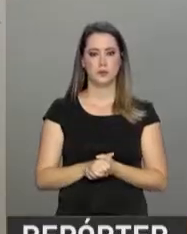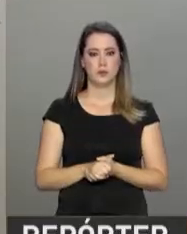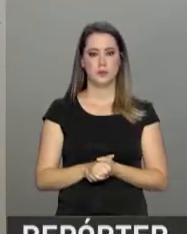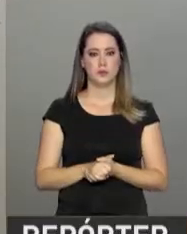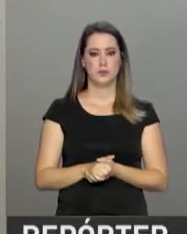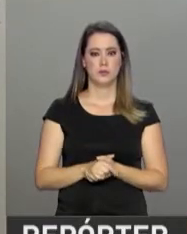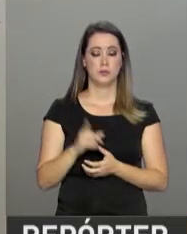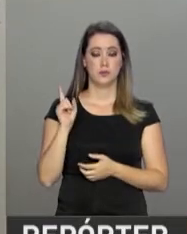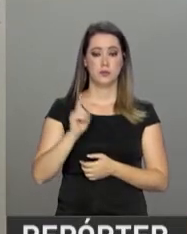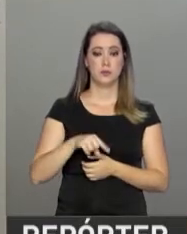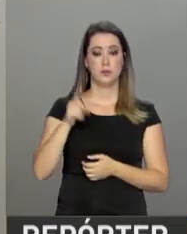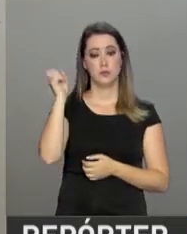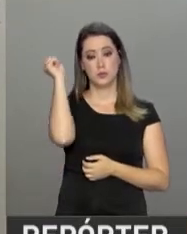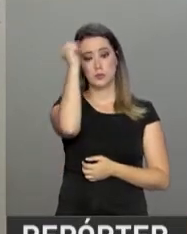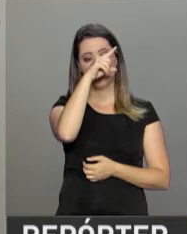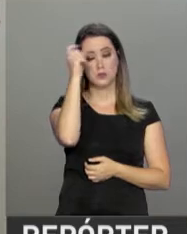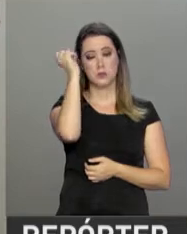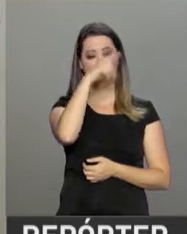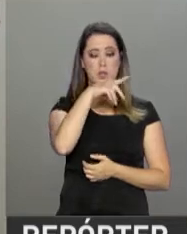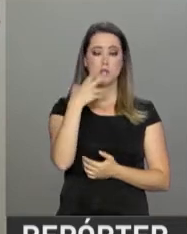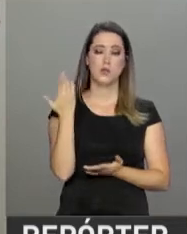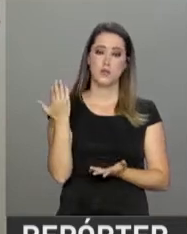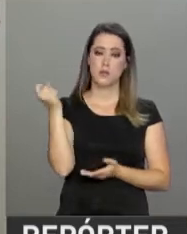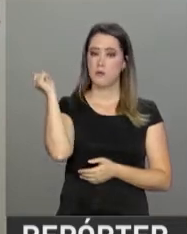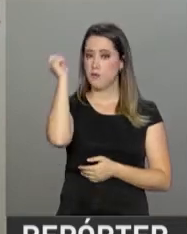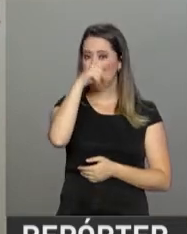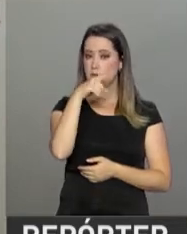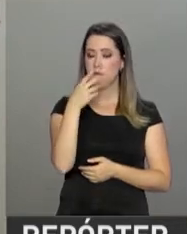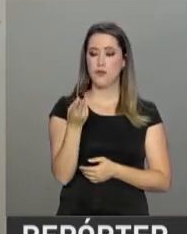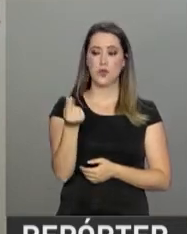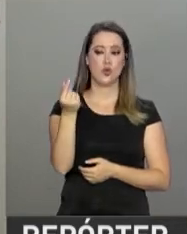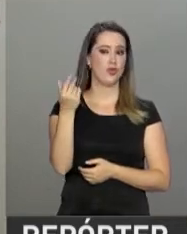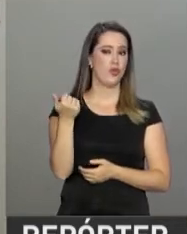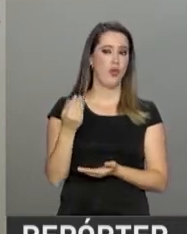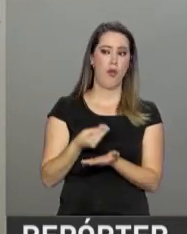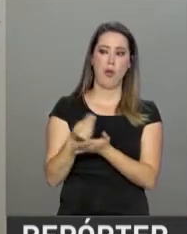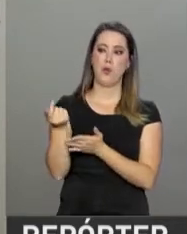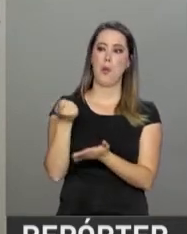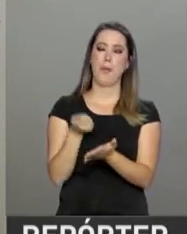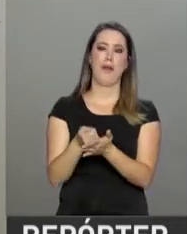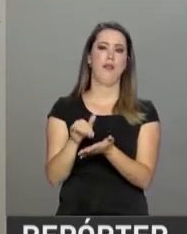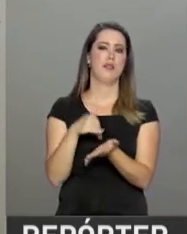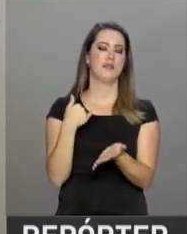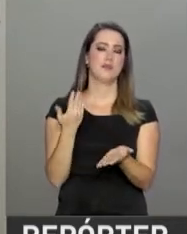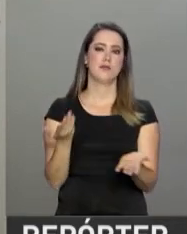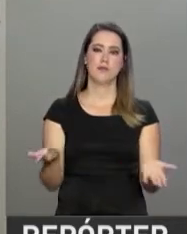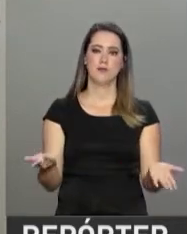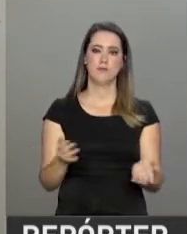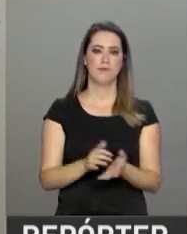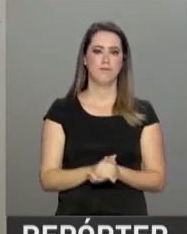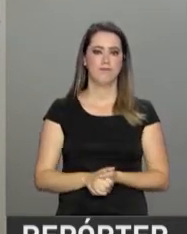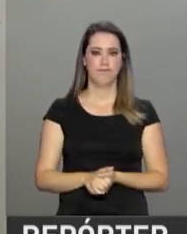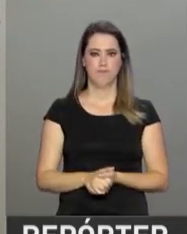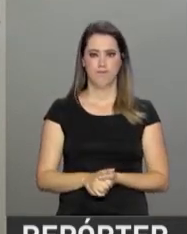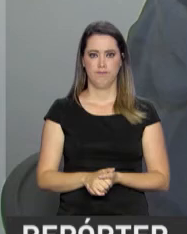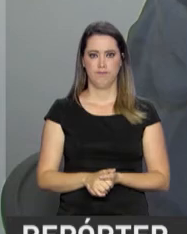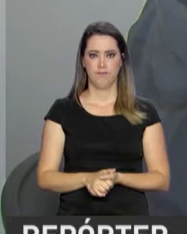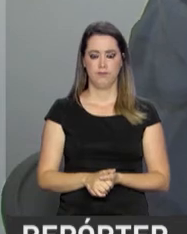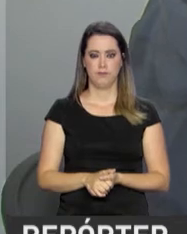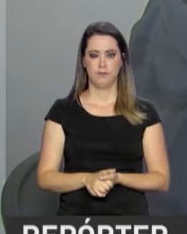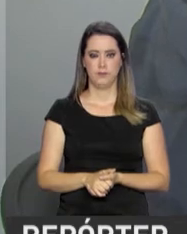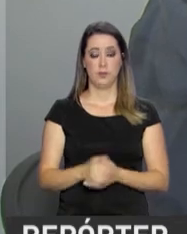difícil vamos assim não é possível mas é difícil sobrar 1 o valor mais pra essa questão de colas causa